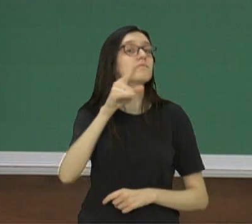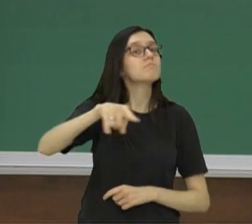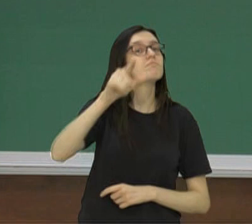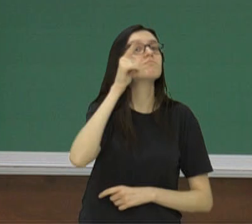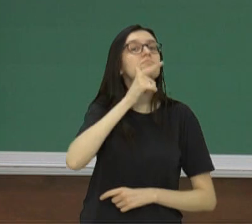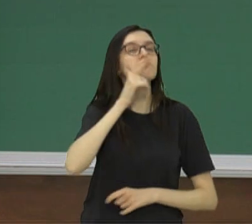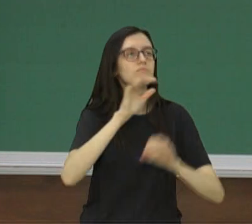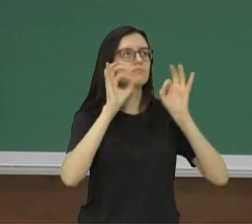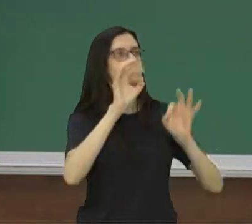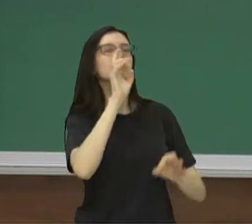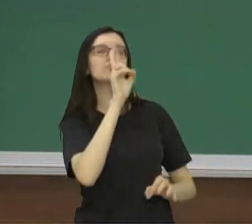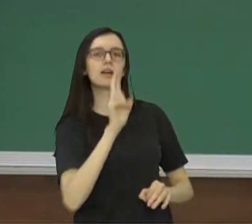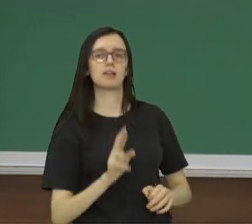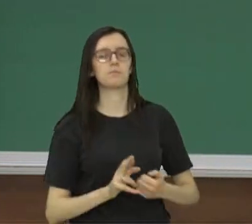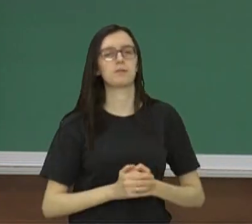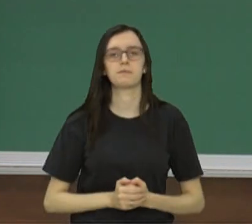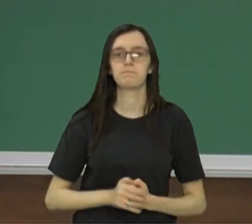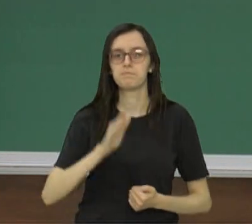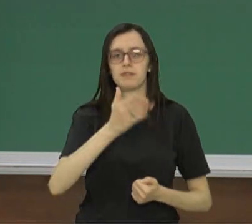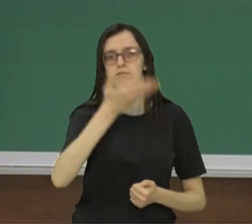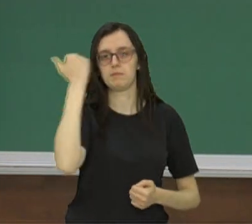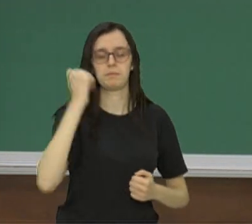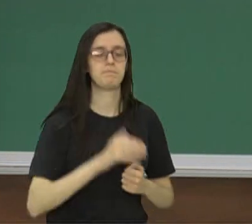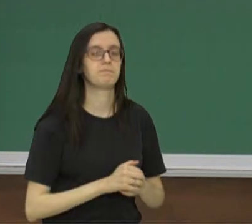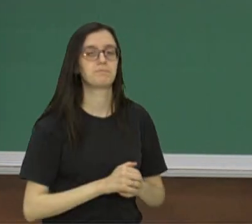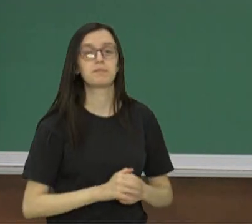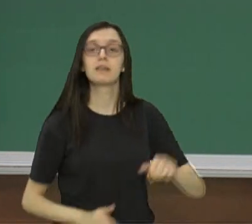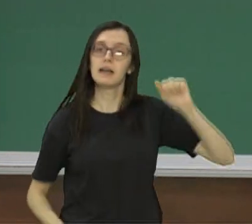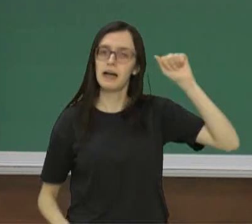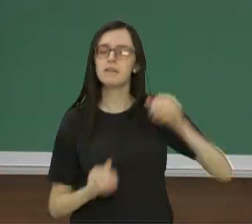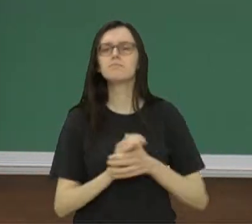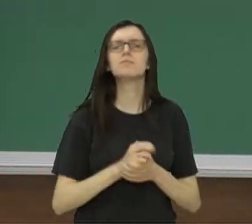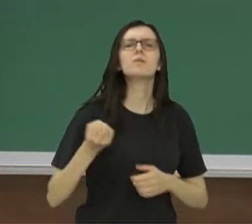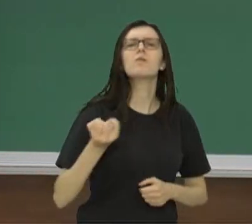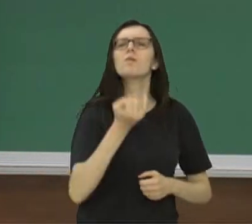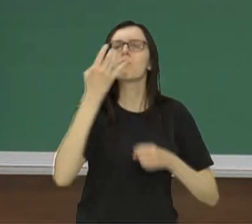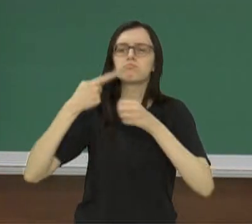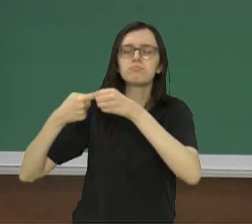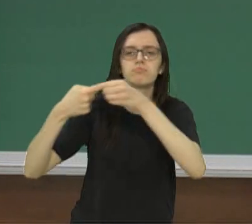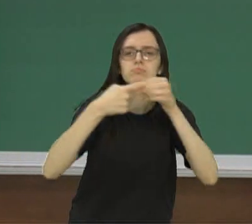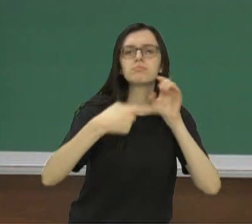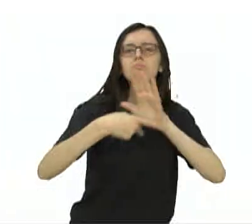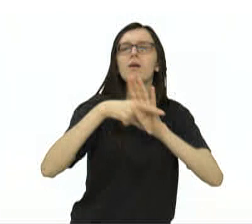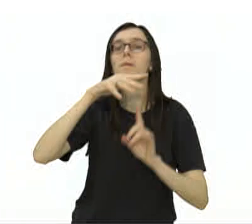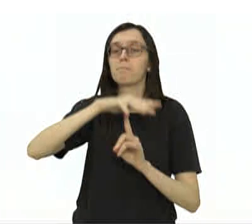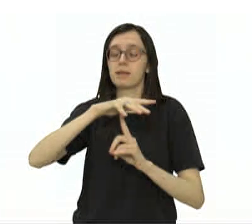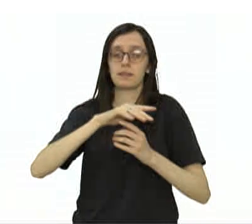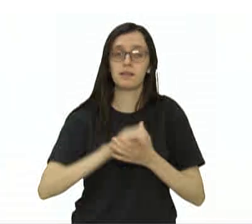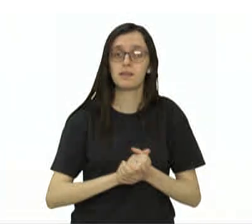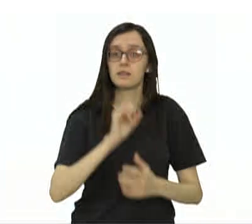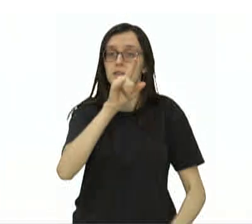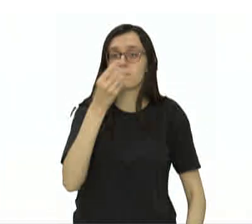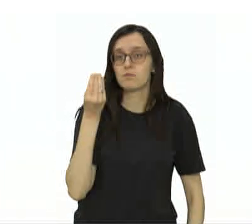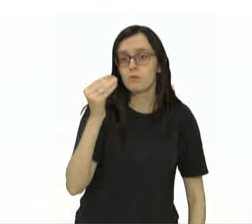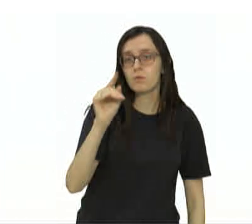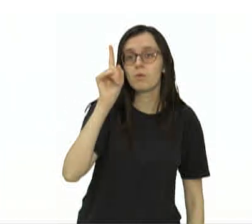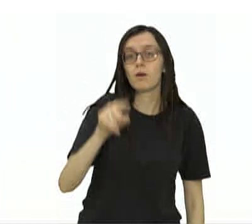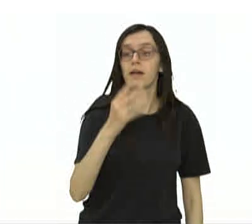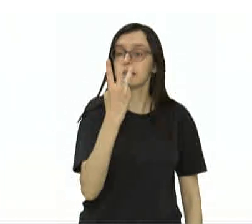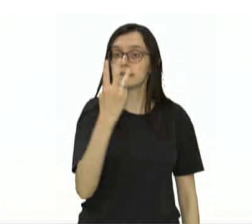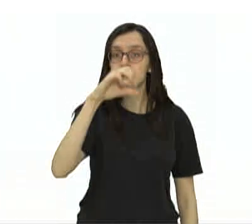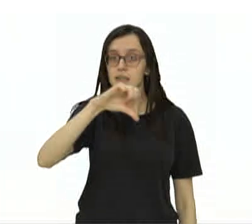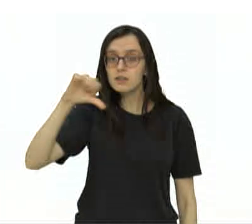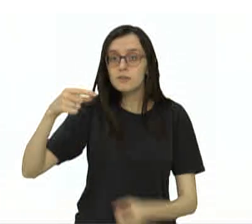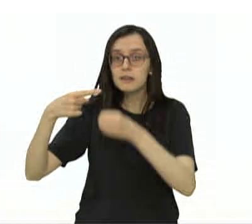achar aí as respostas. Então vamos lá. Letra A. Quantos municípios tem o Paraná? Se você colocou